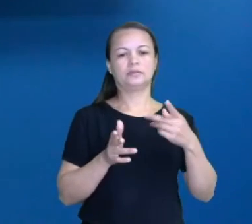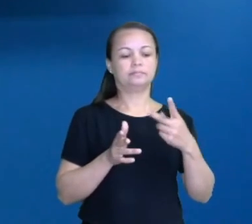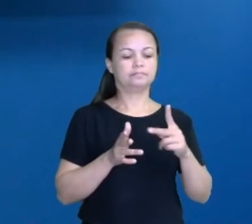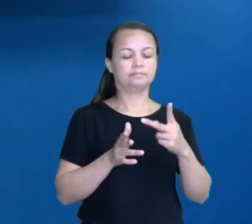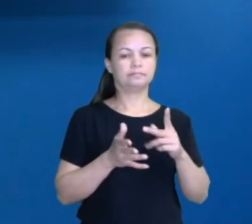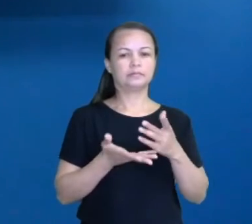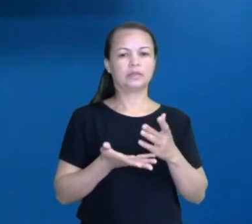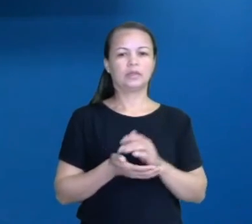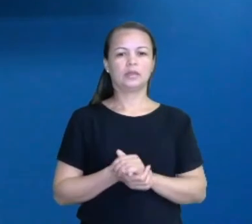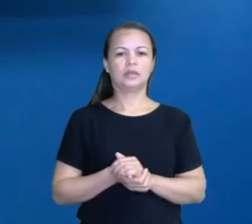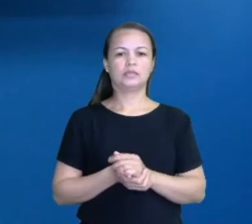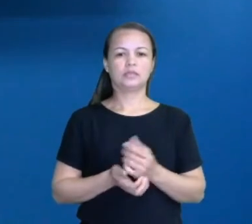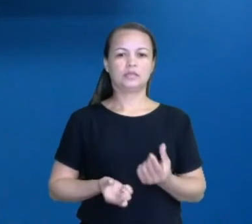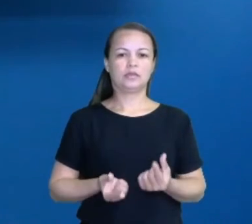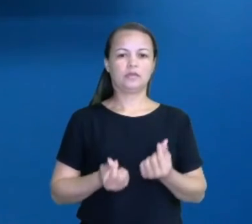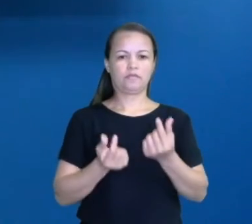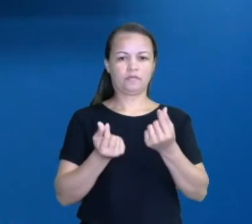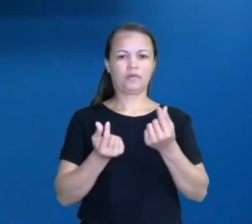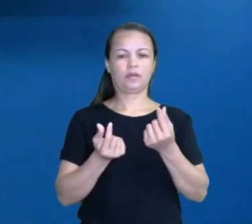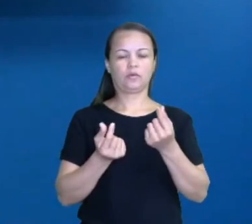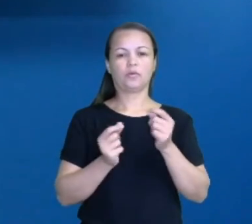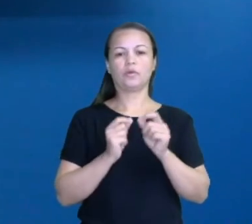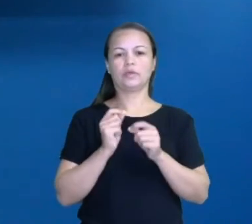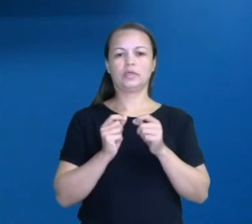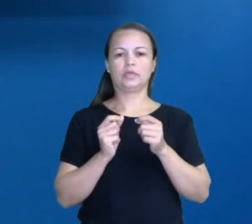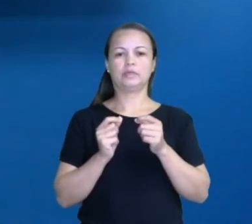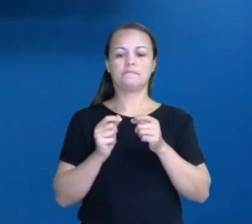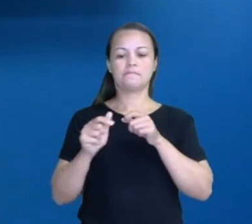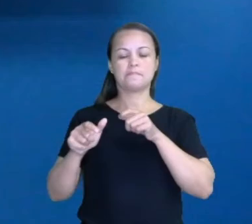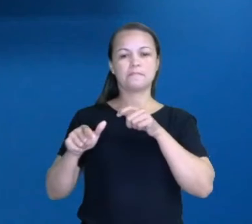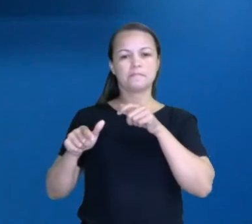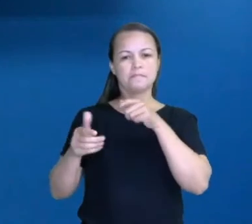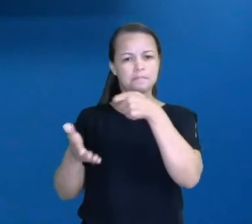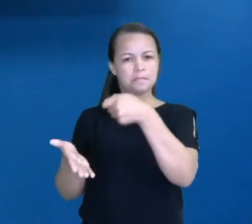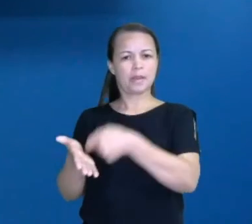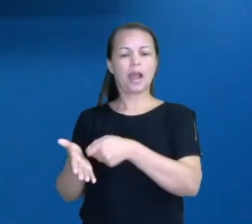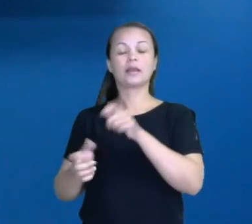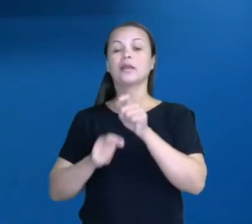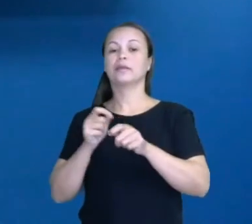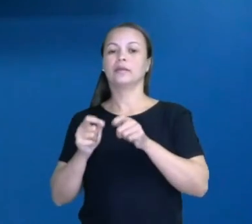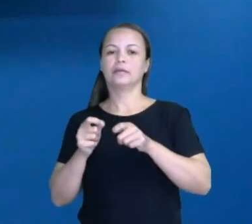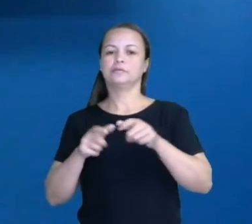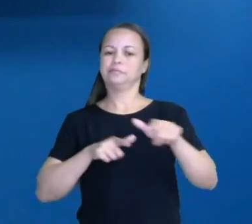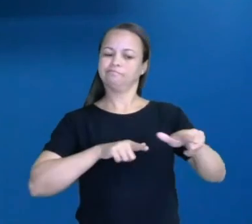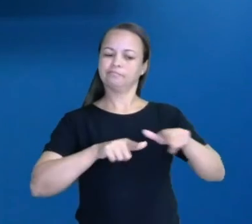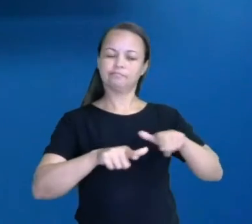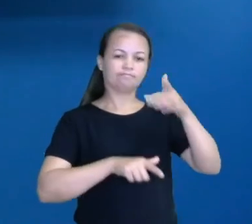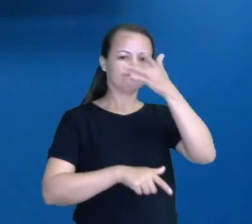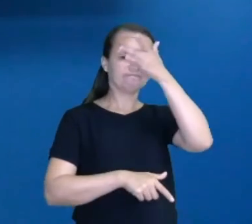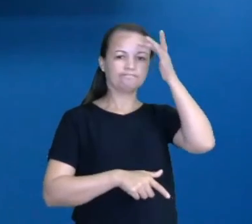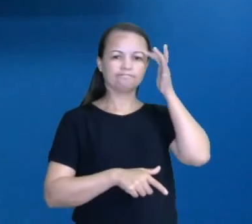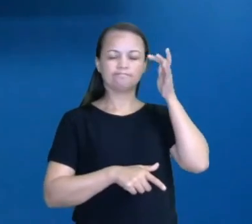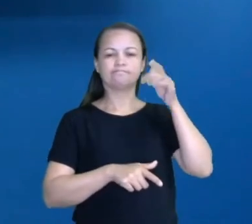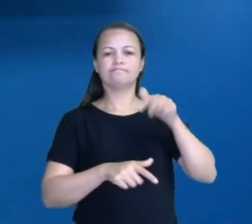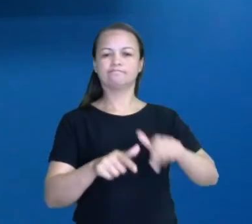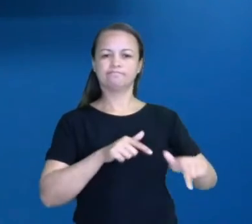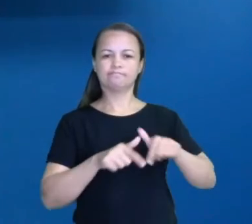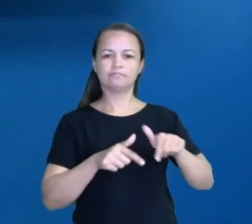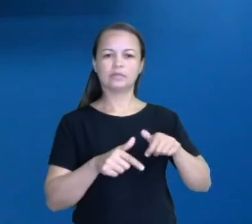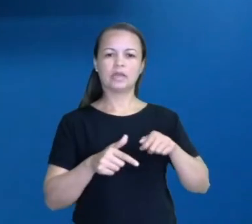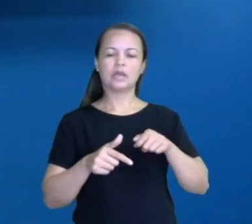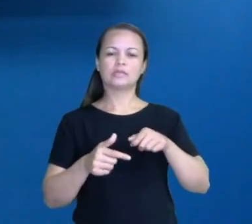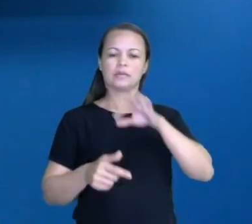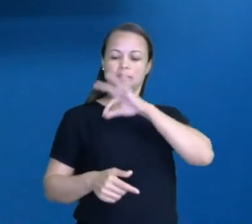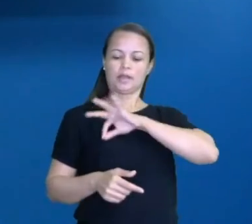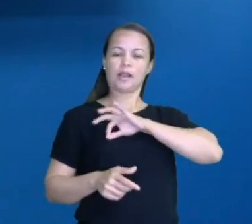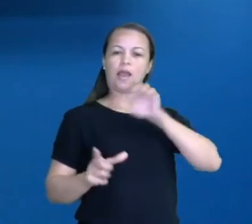esse valor e quem paga por isso são os trabalhadores que pagam com seus direitos trabalhistas, recebendo salários